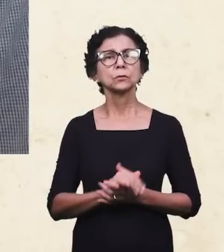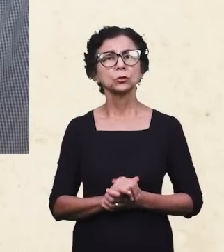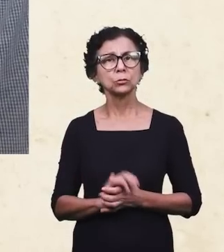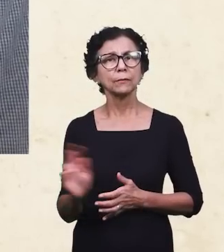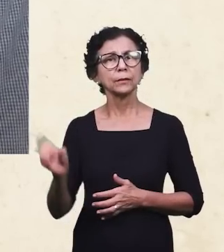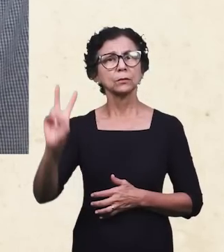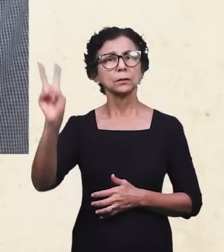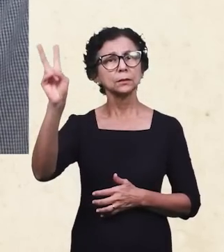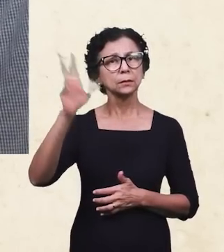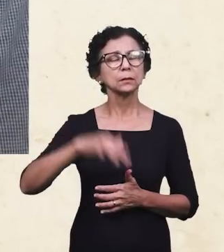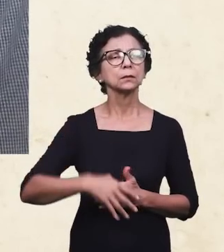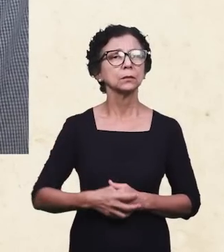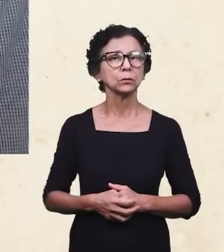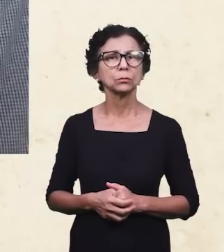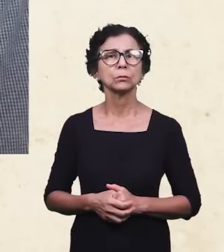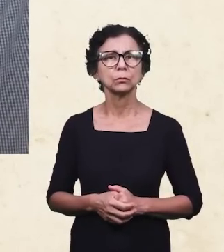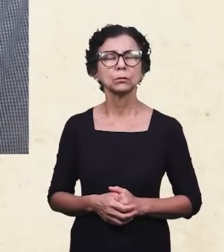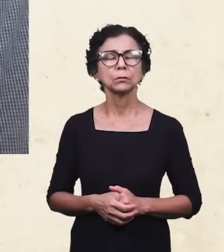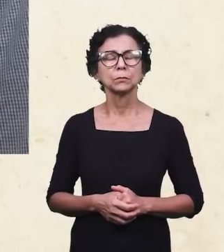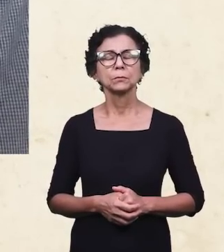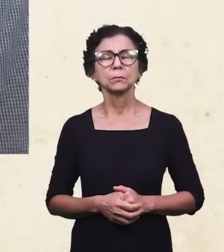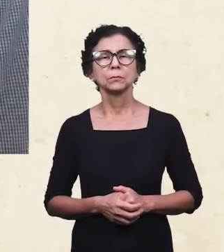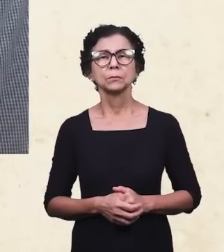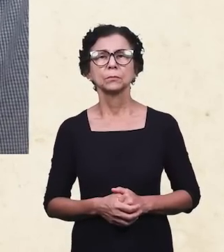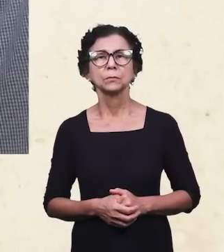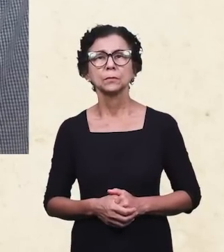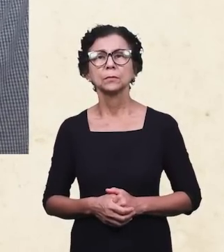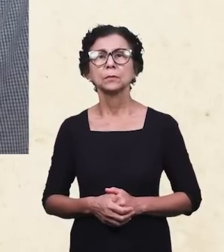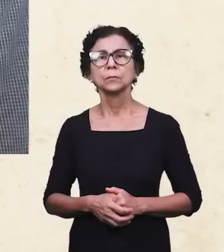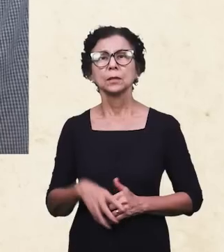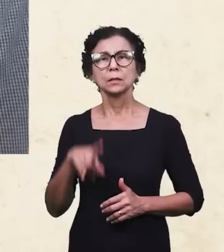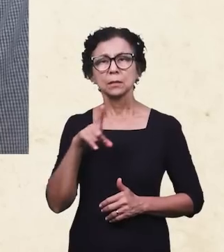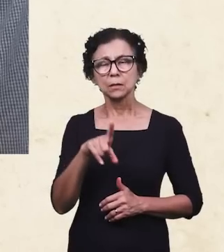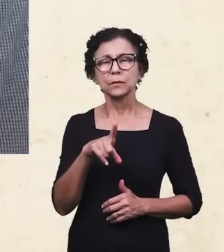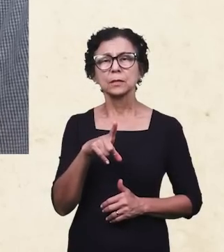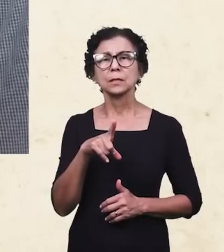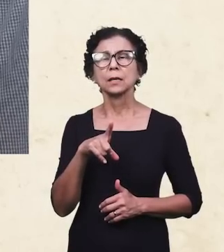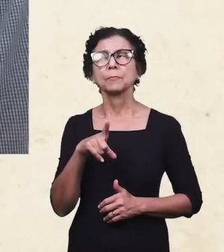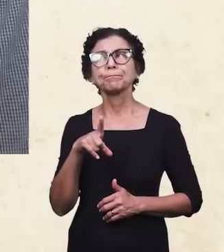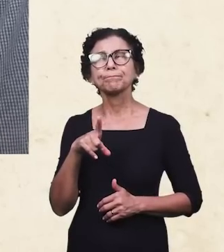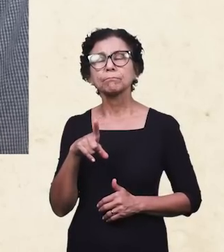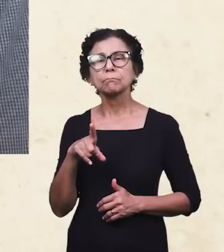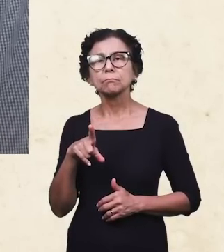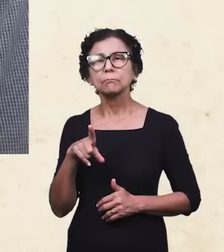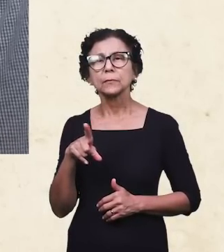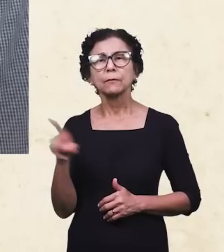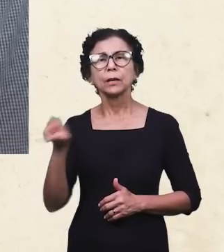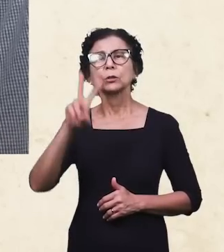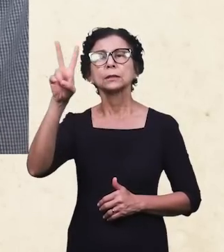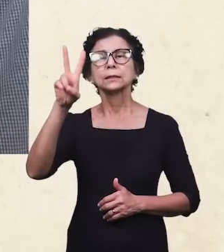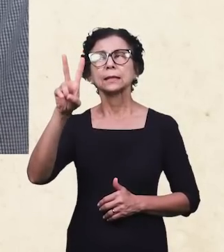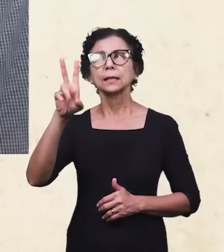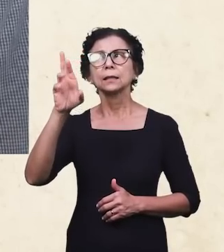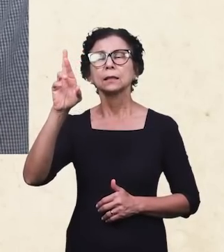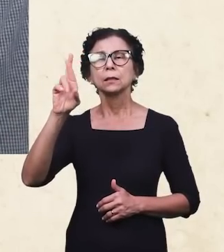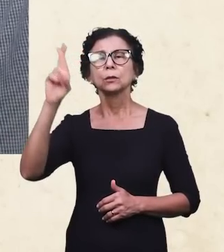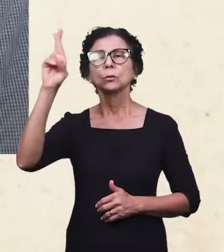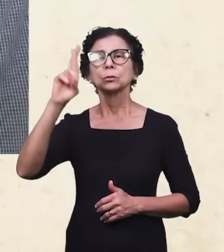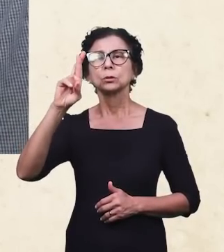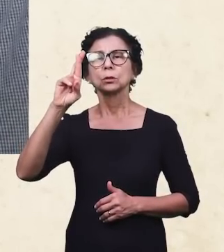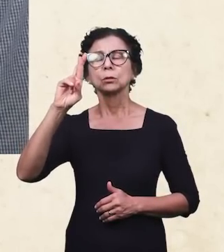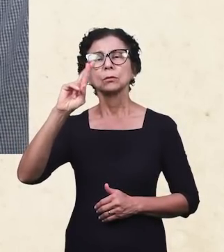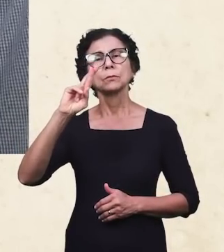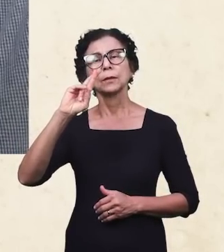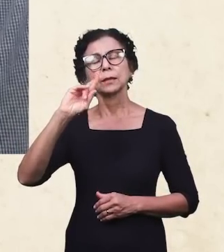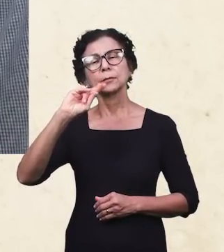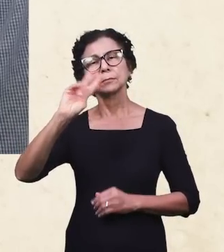porque através da preservação ele multiplica, que é o texto que nós lemos para a nossa